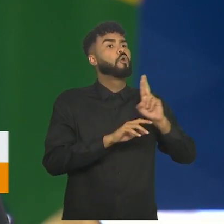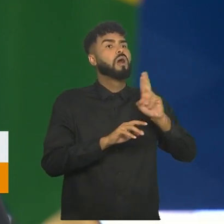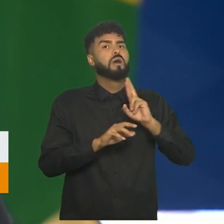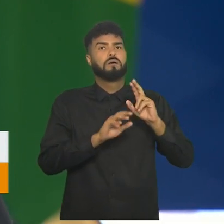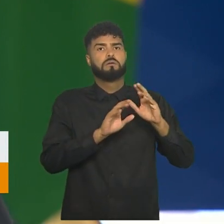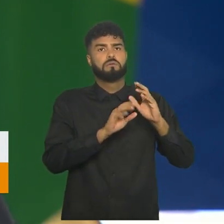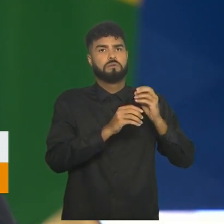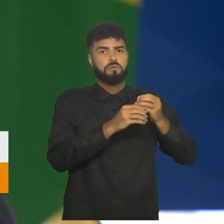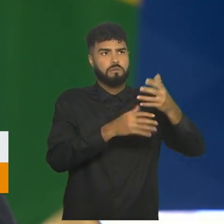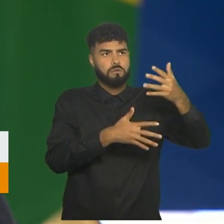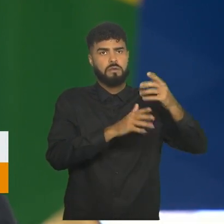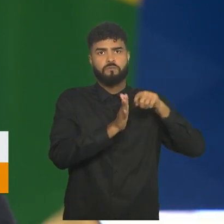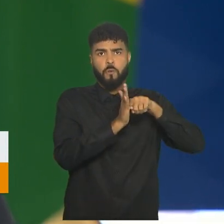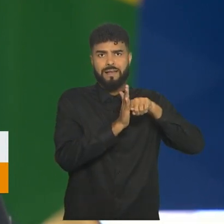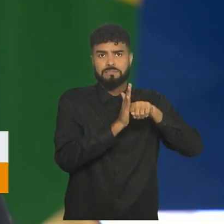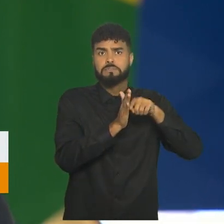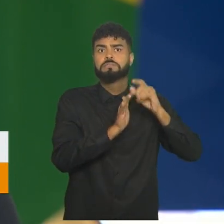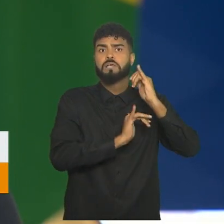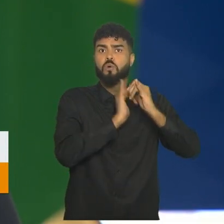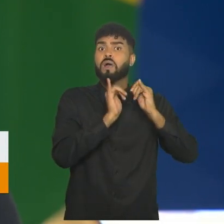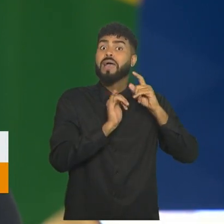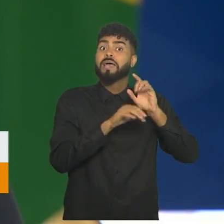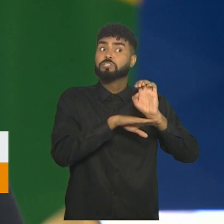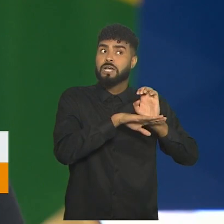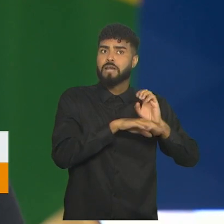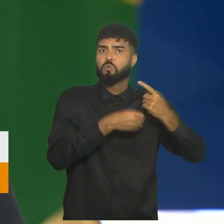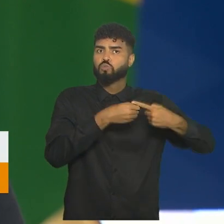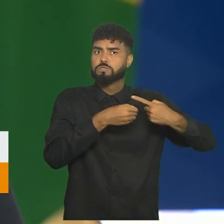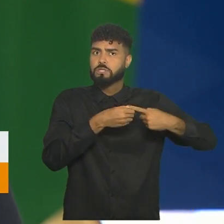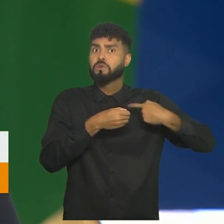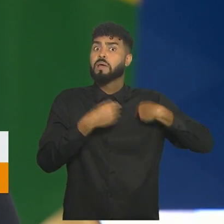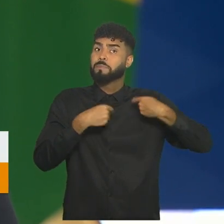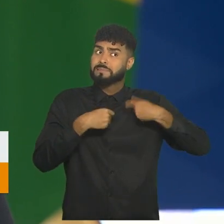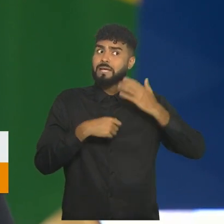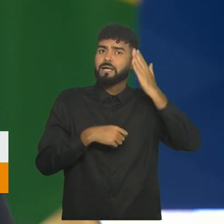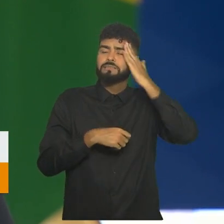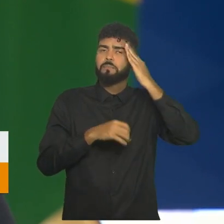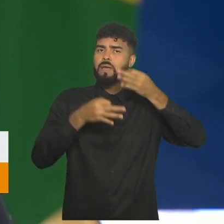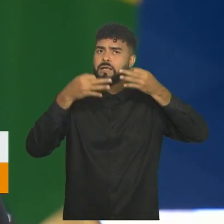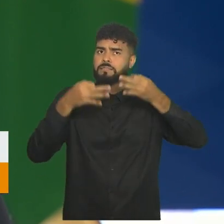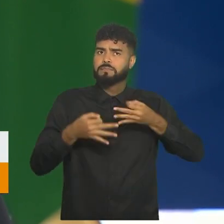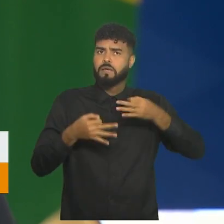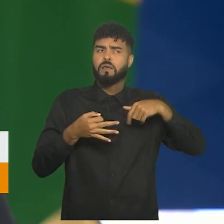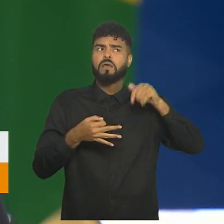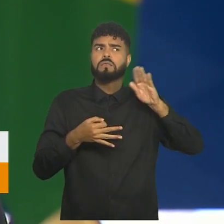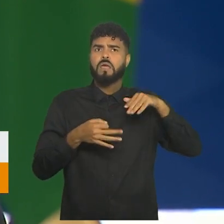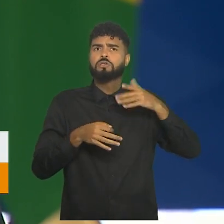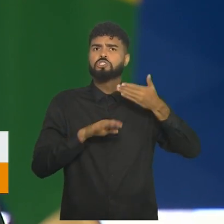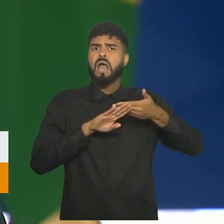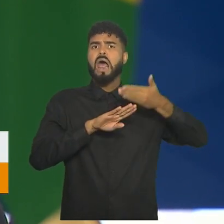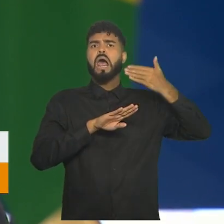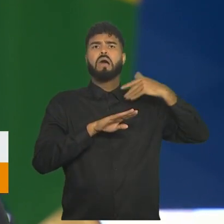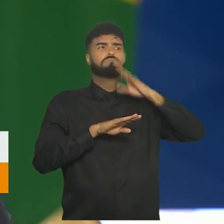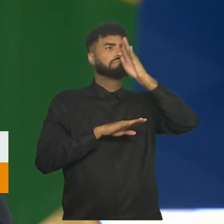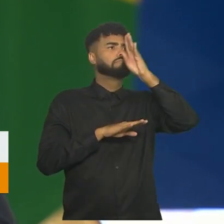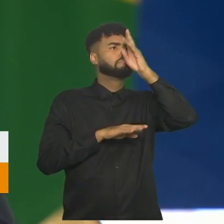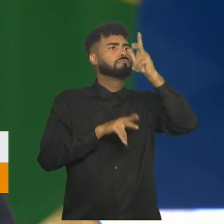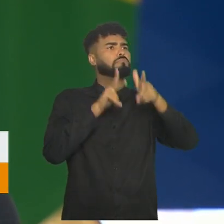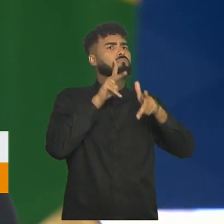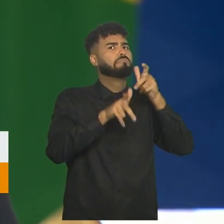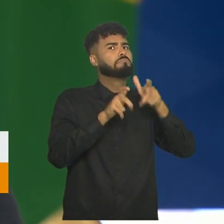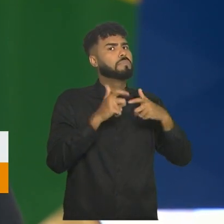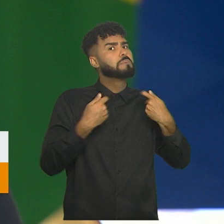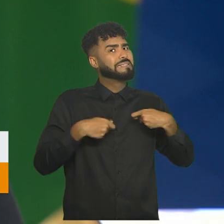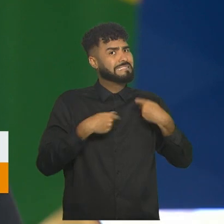estados e municípios e também que eles devem acompanhar de perto esses casos dessas crianças e adolescentes que foram vacinados de forma indevida. E